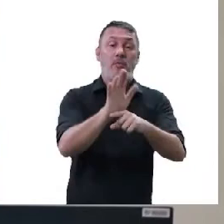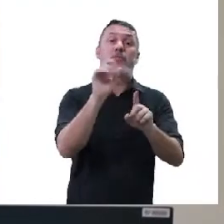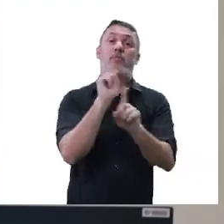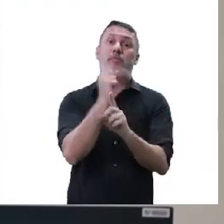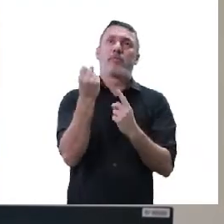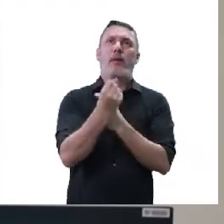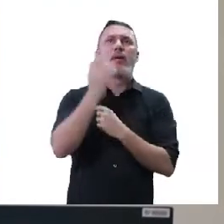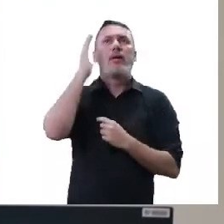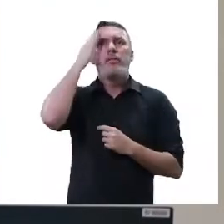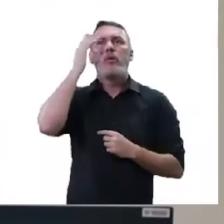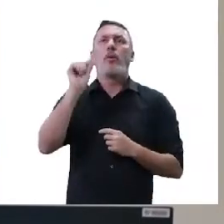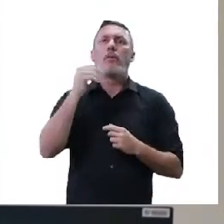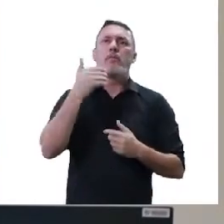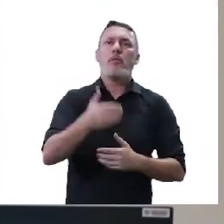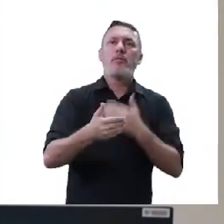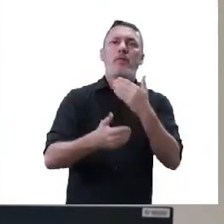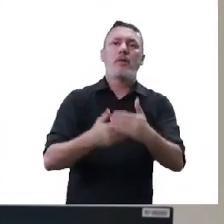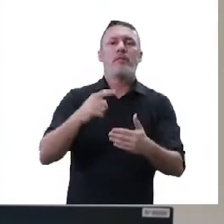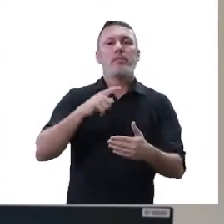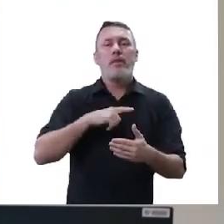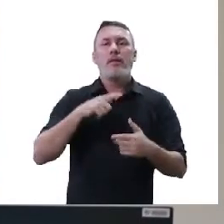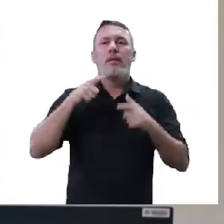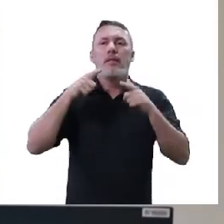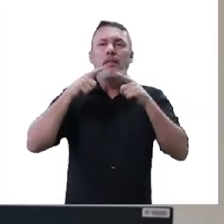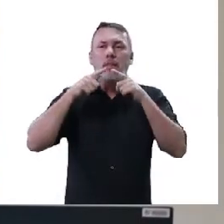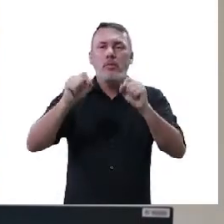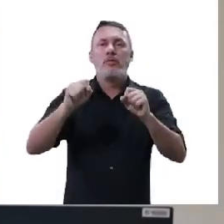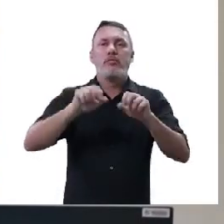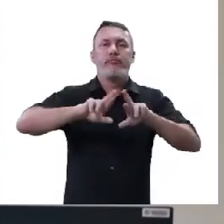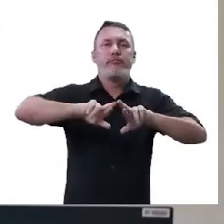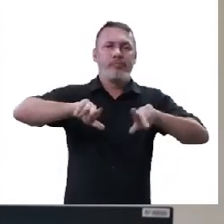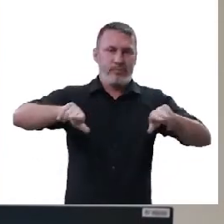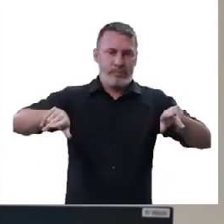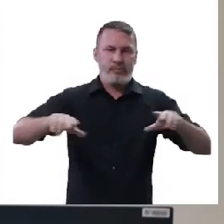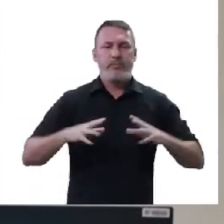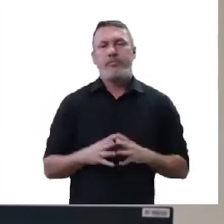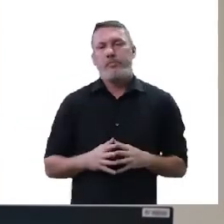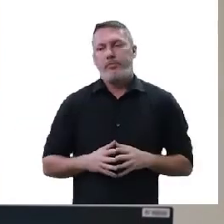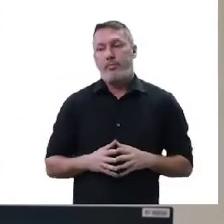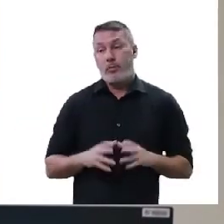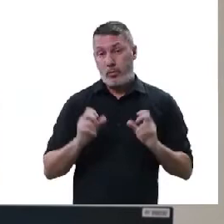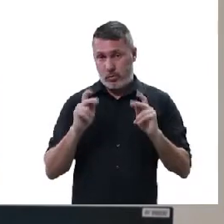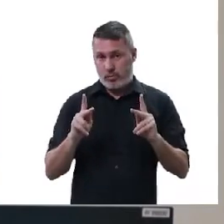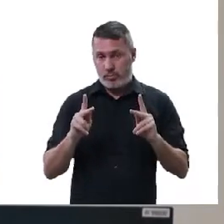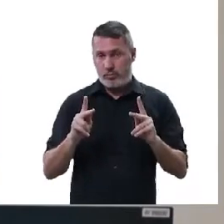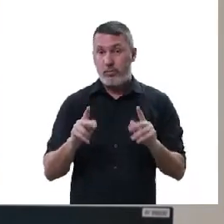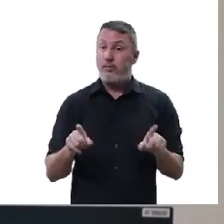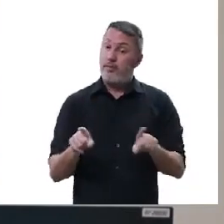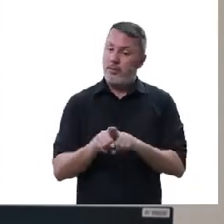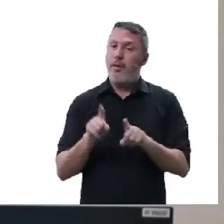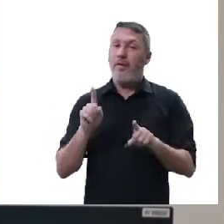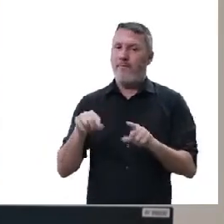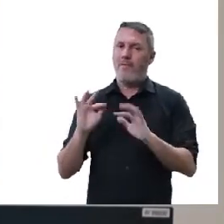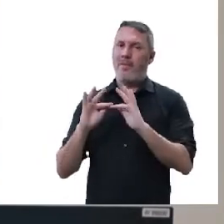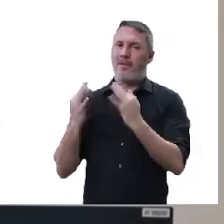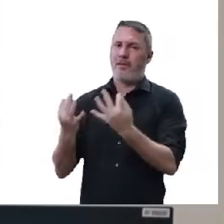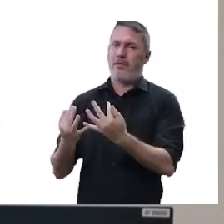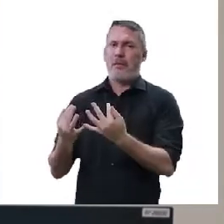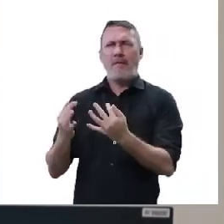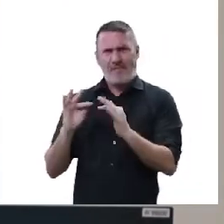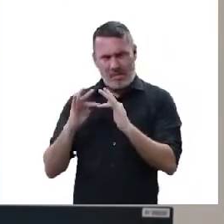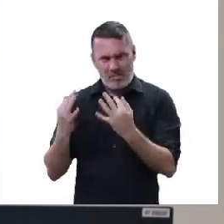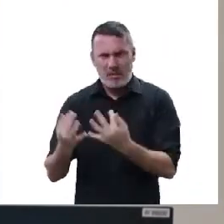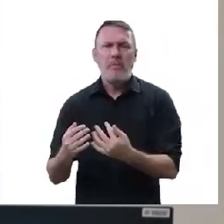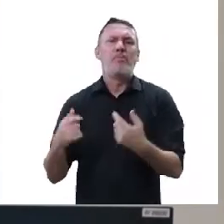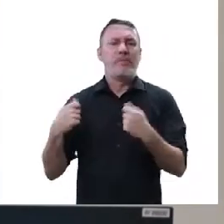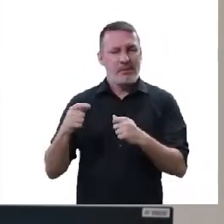Ajudar a sociedade a entender o processo de variação linguística. Ok? Nós temos também a instituição familiar, cabe à